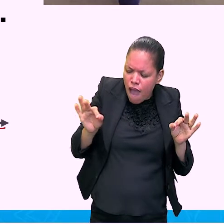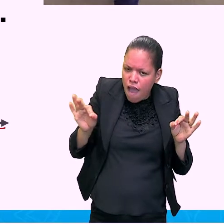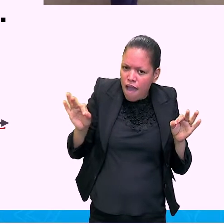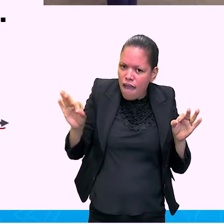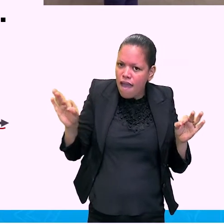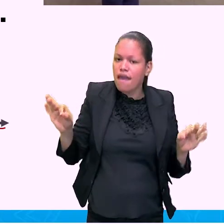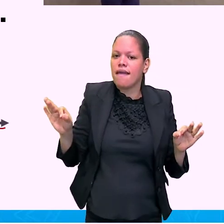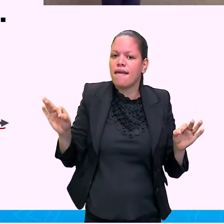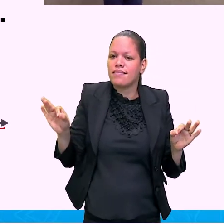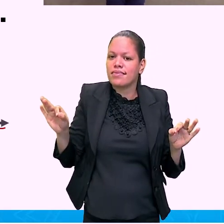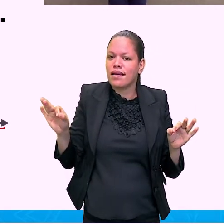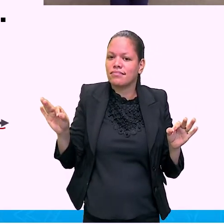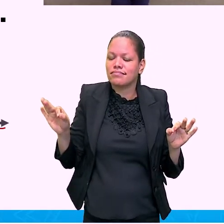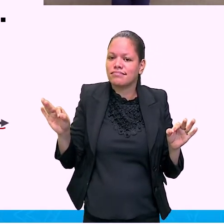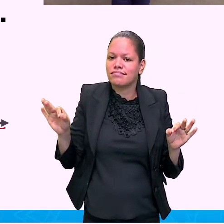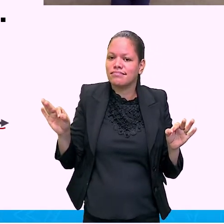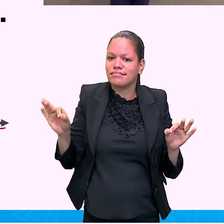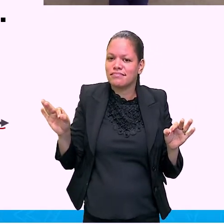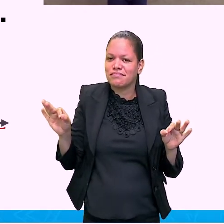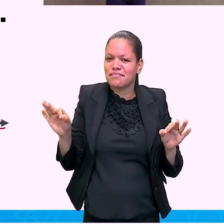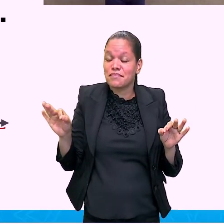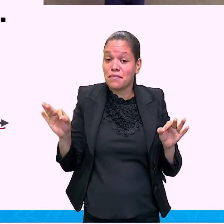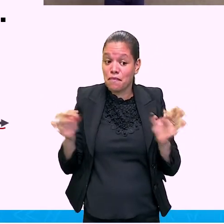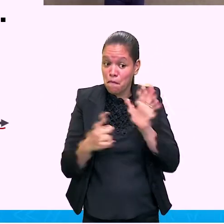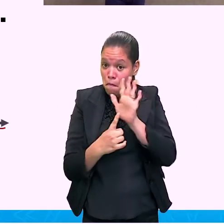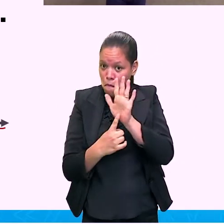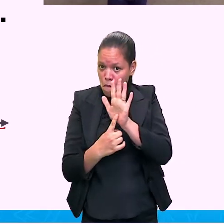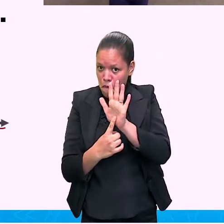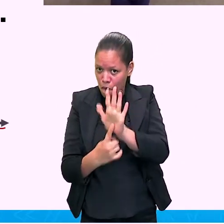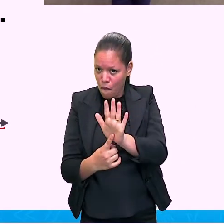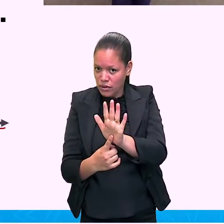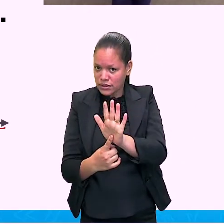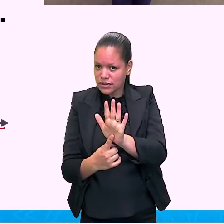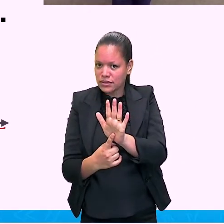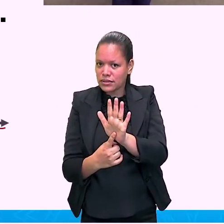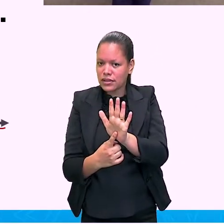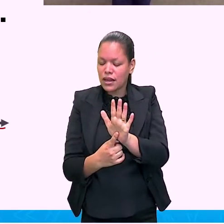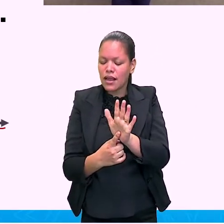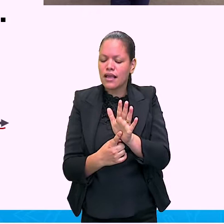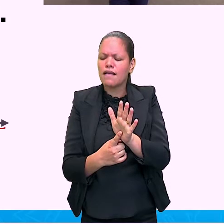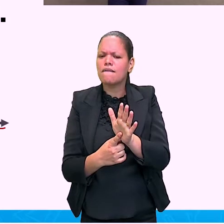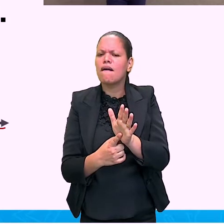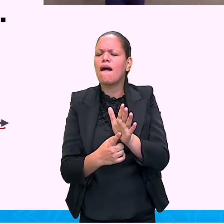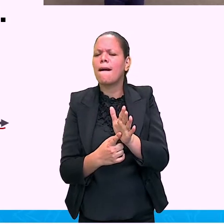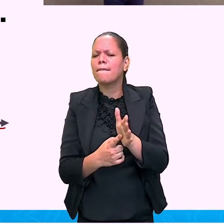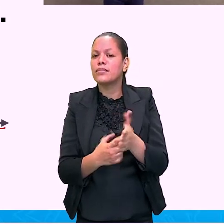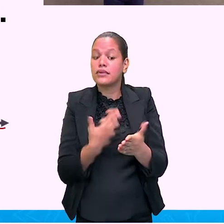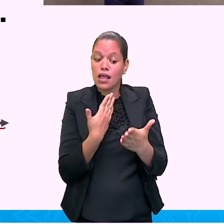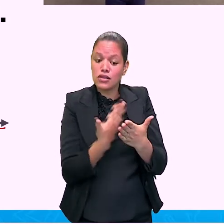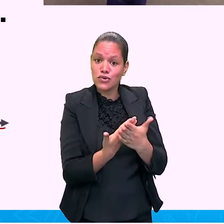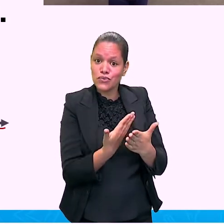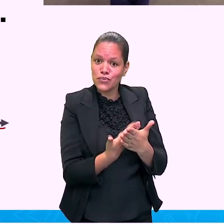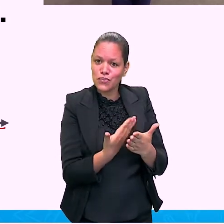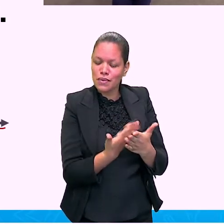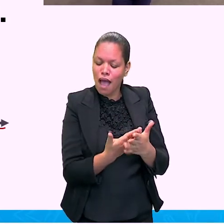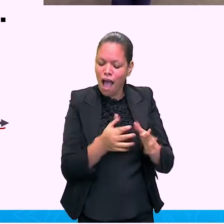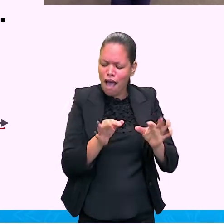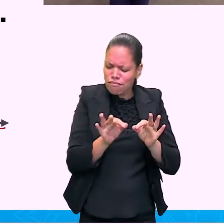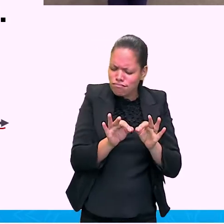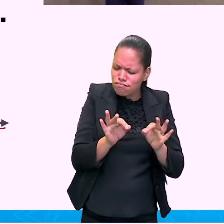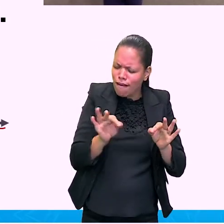flecha. Isso identifica que nós vamos trabalhar retas. E nesse ponto é ilimitadas